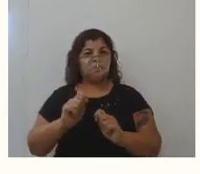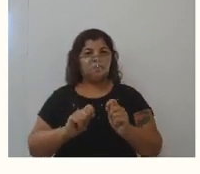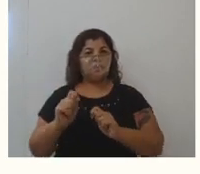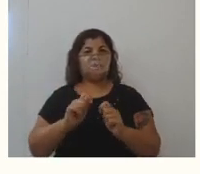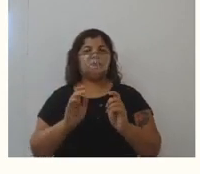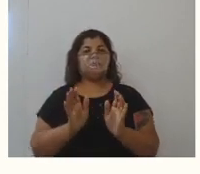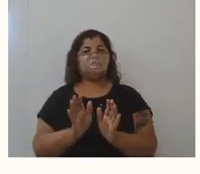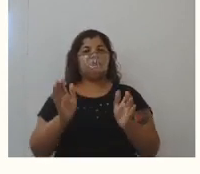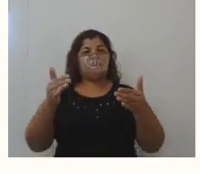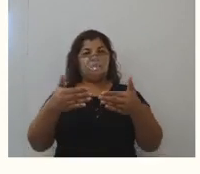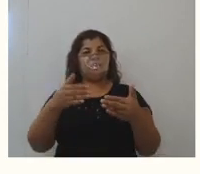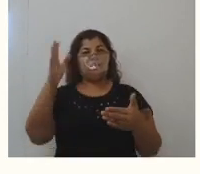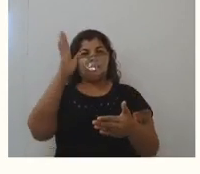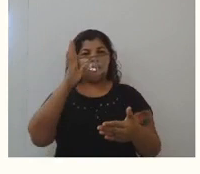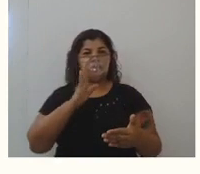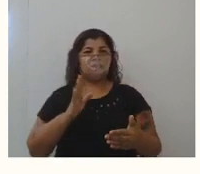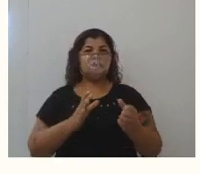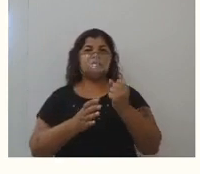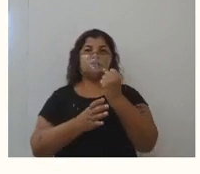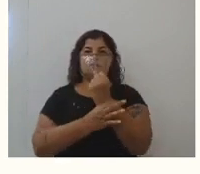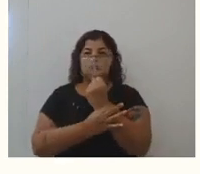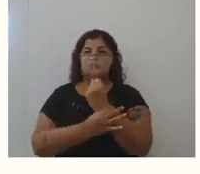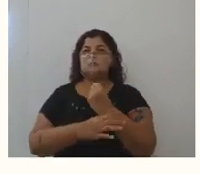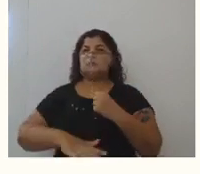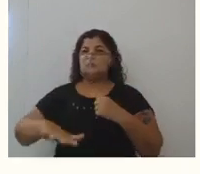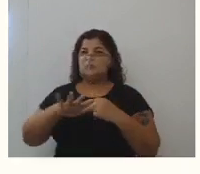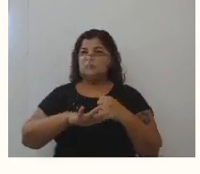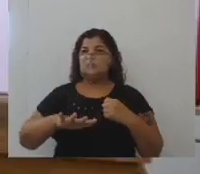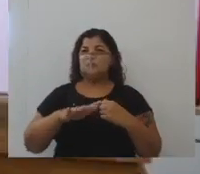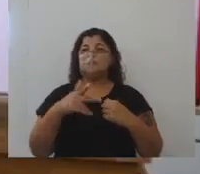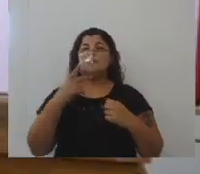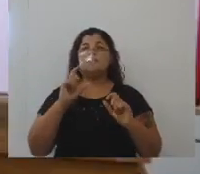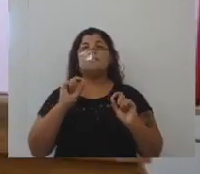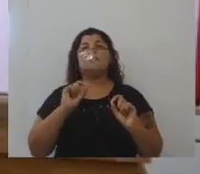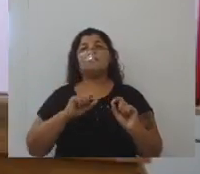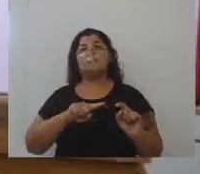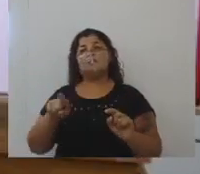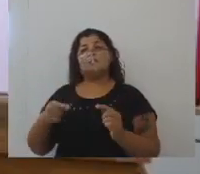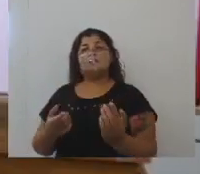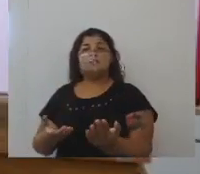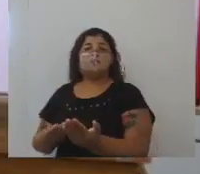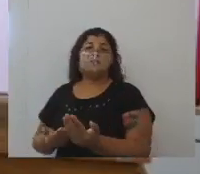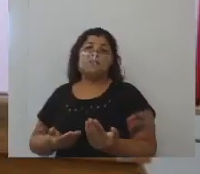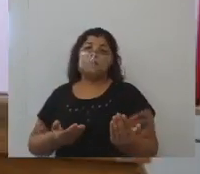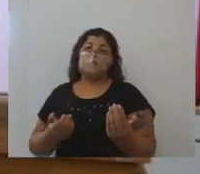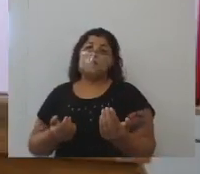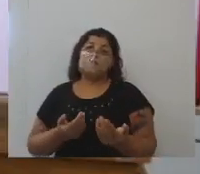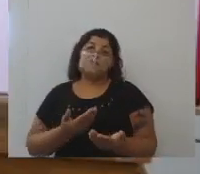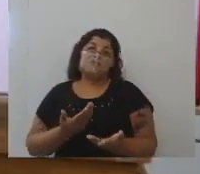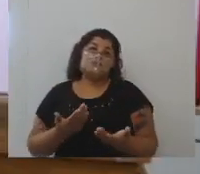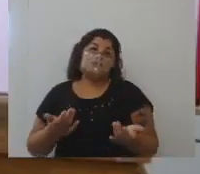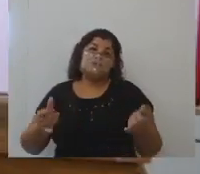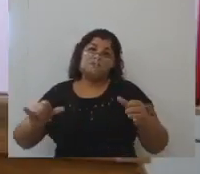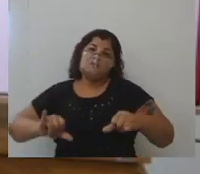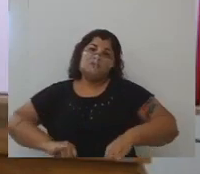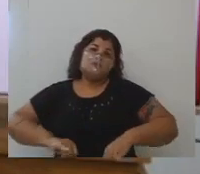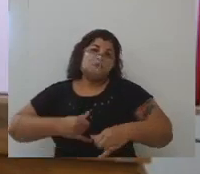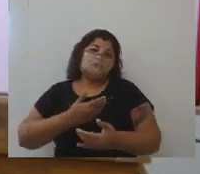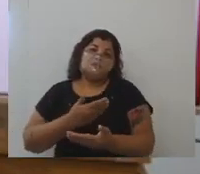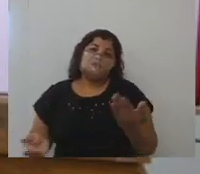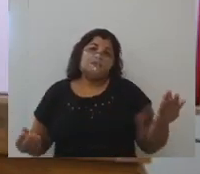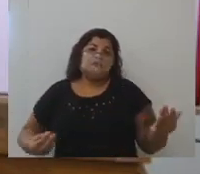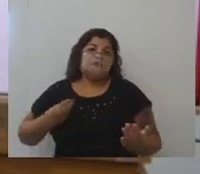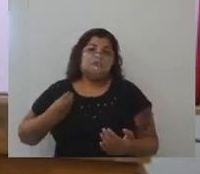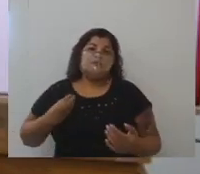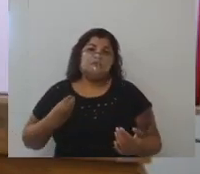de Segurança Pública a falarem em uma juventude perdida por mortes precoces. Então a gente